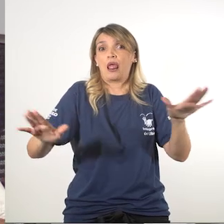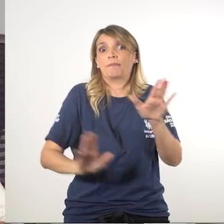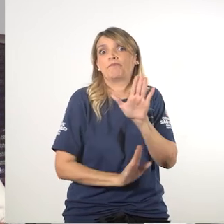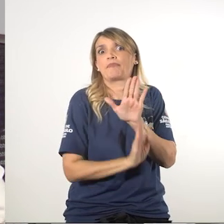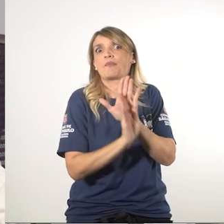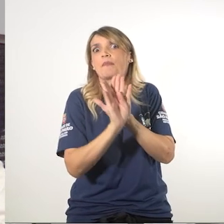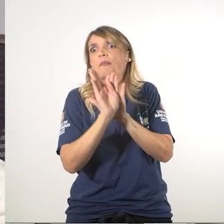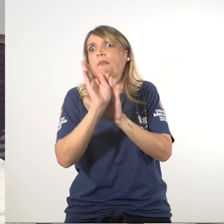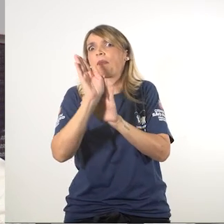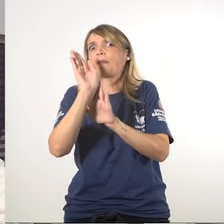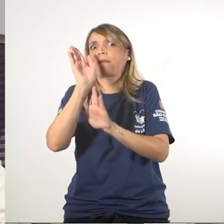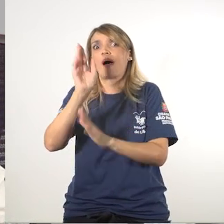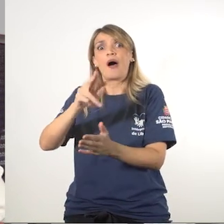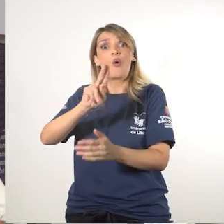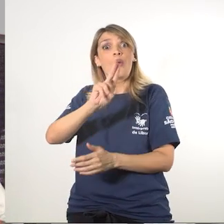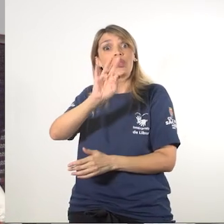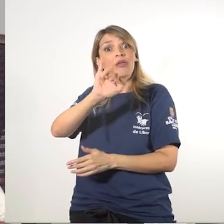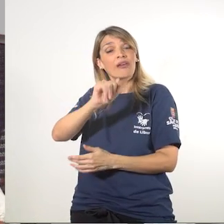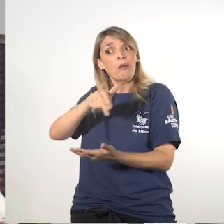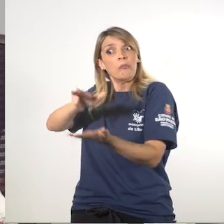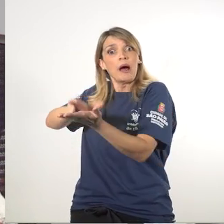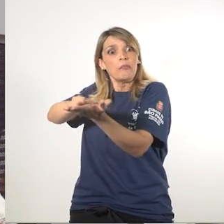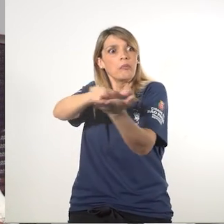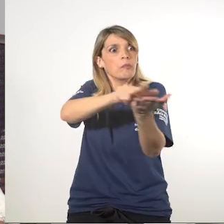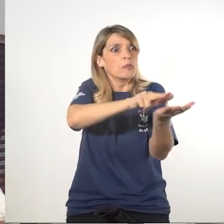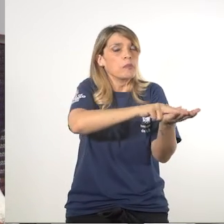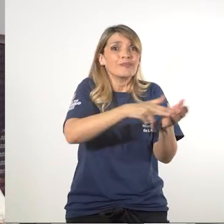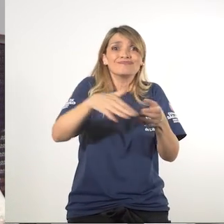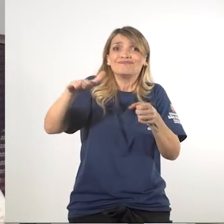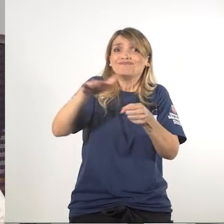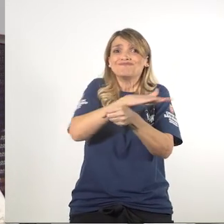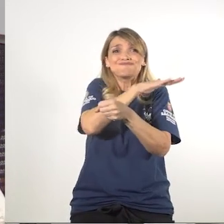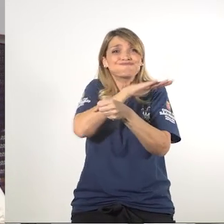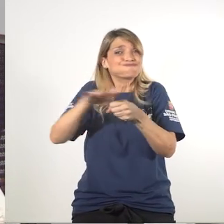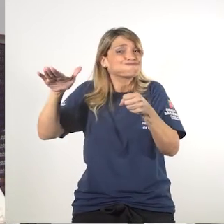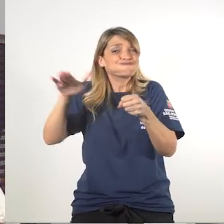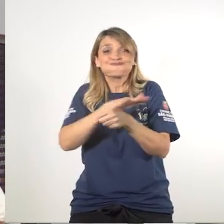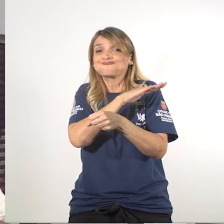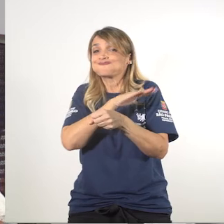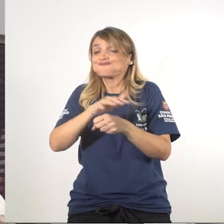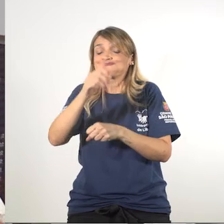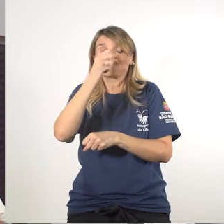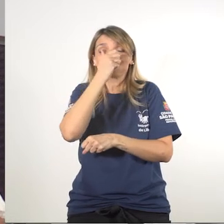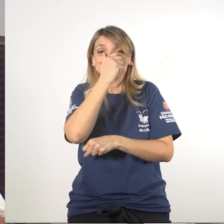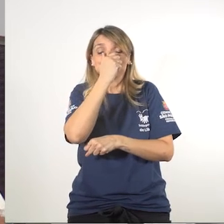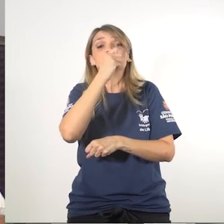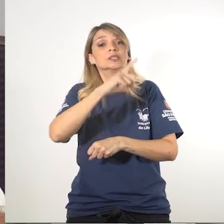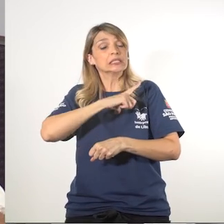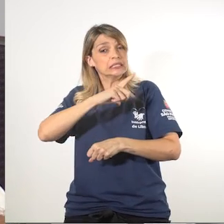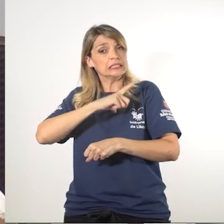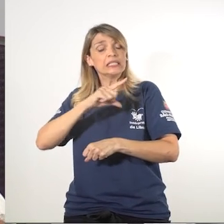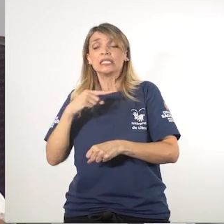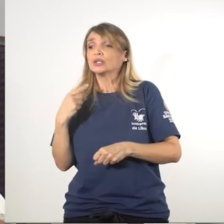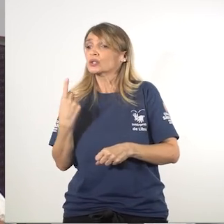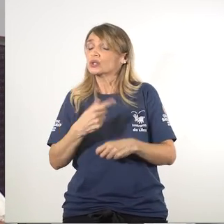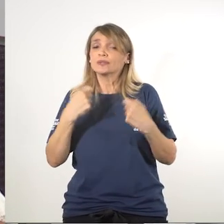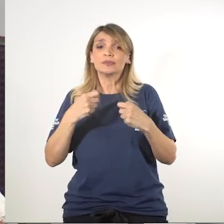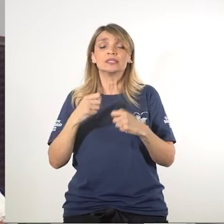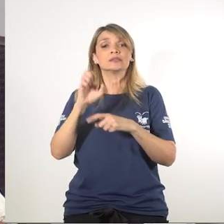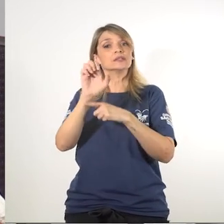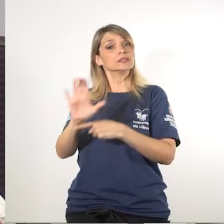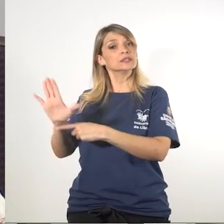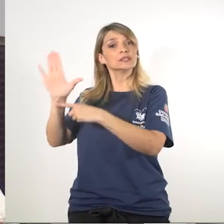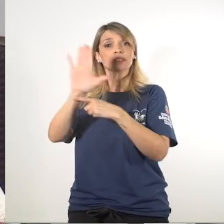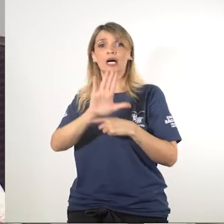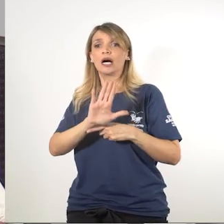leitos de UTI também no limite, nos limites, né, do esforço aqui, tanto do Estado como